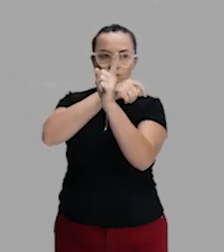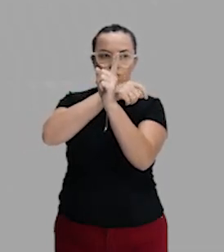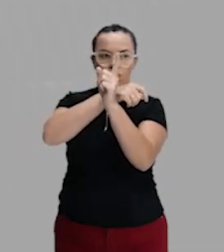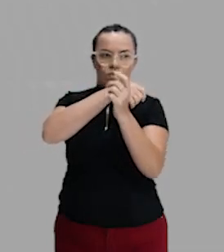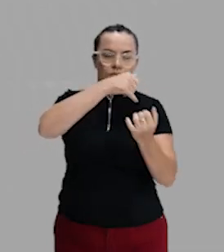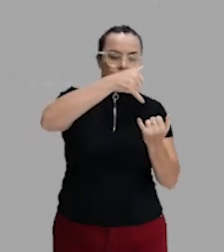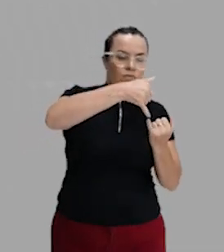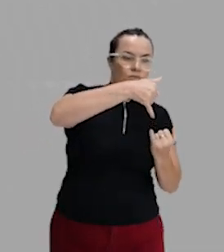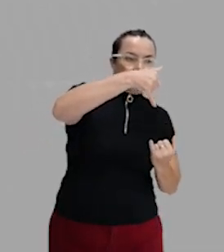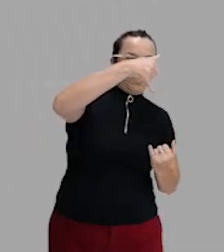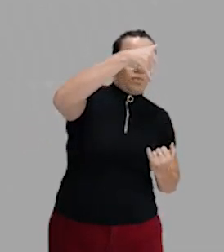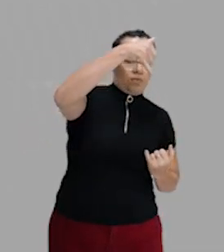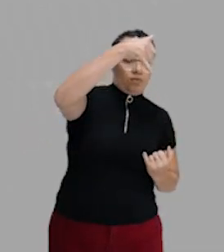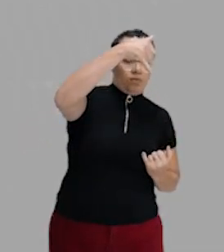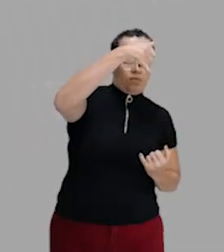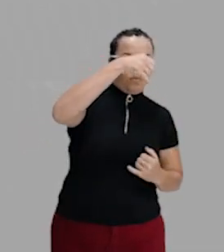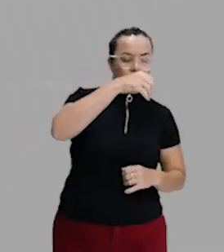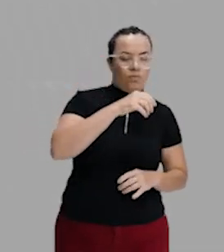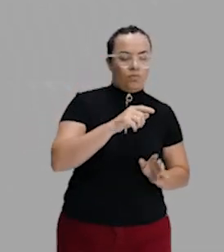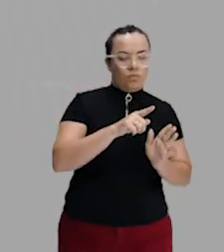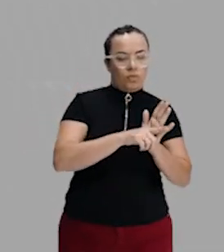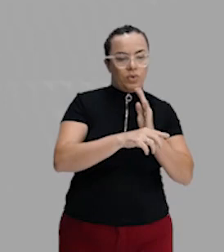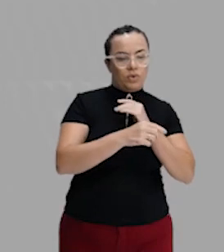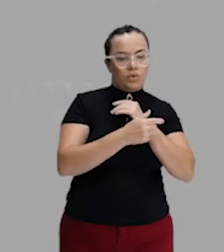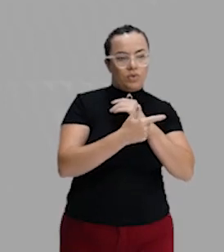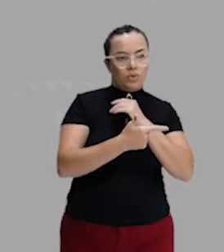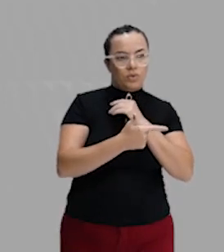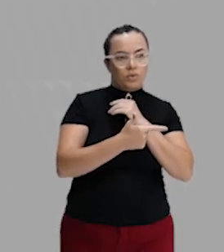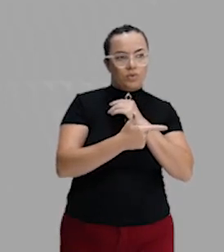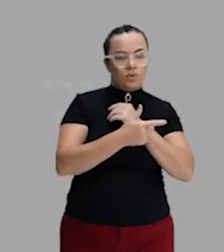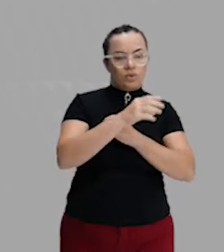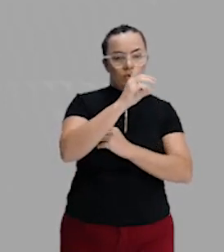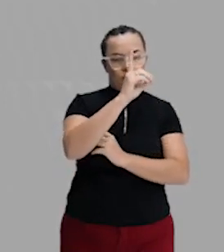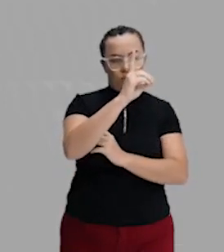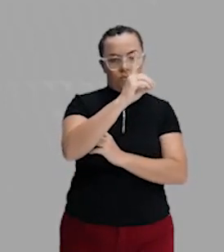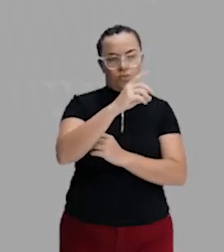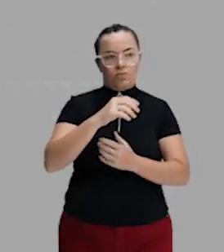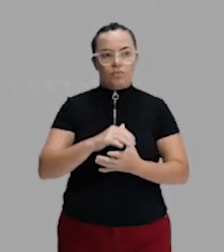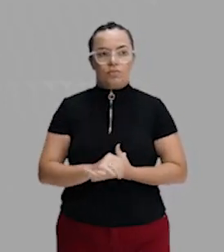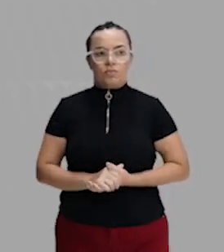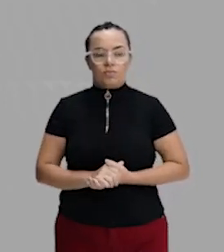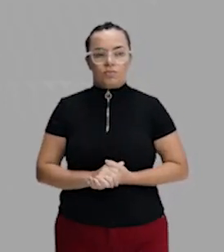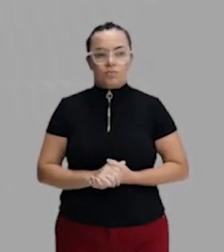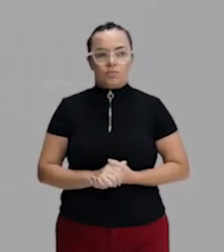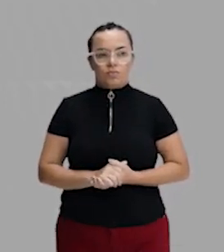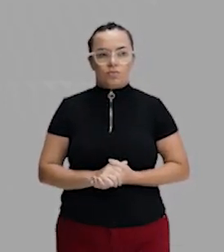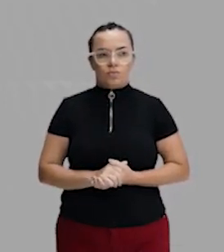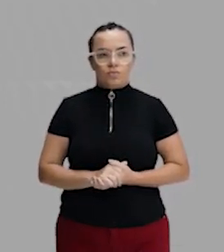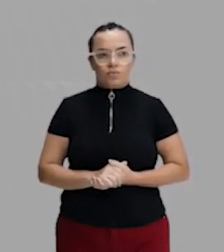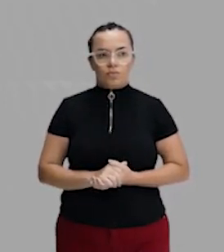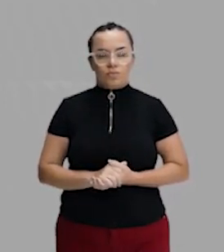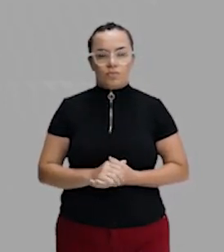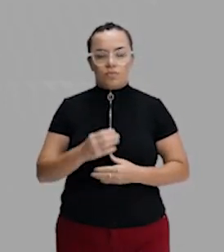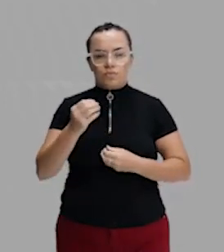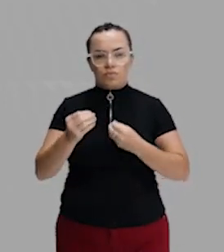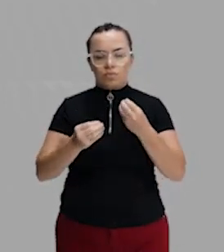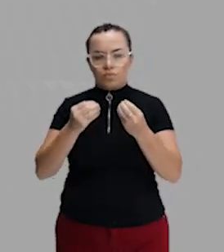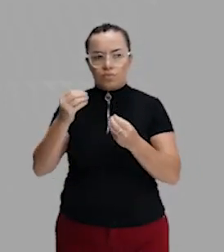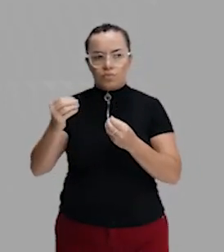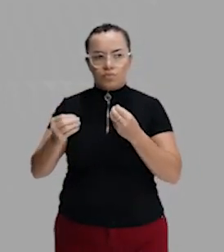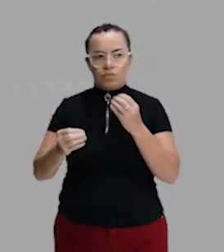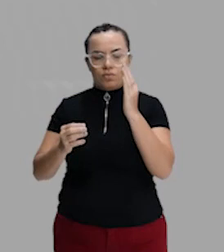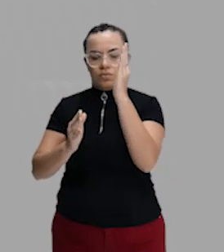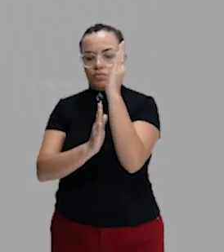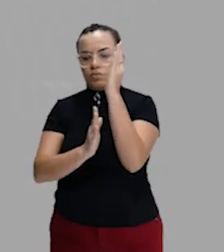Reta diretriz. Beleza? Então, turma, minha parábola fica aqui assim, ó,